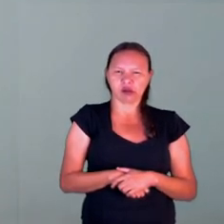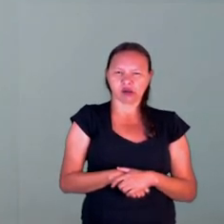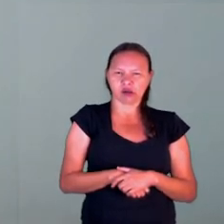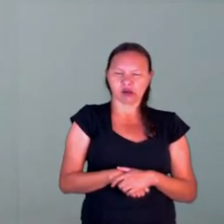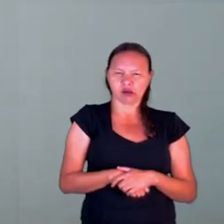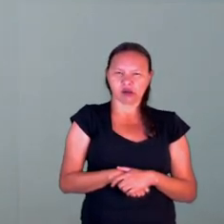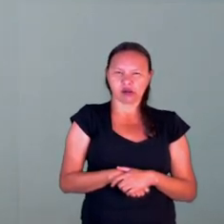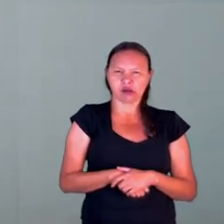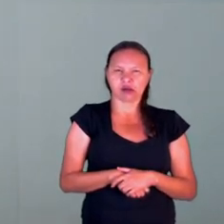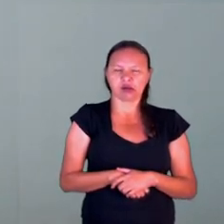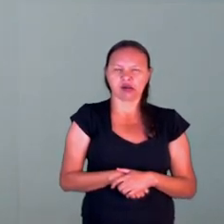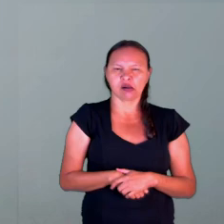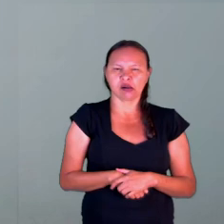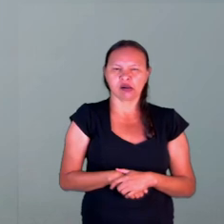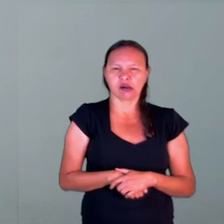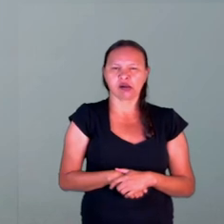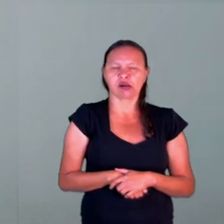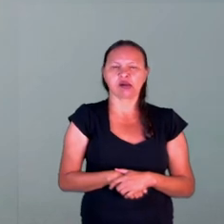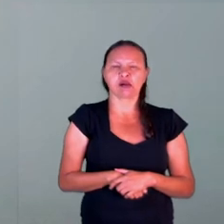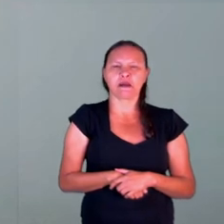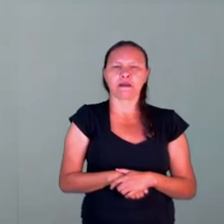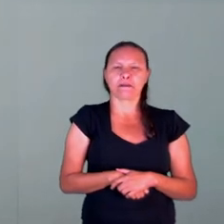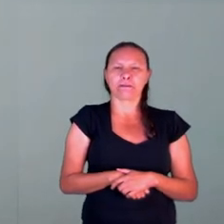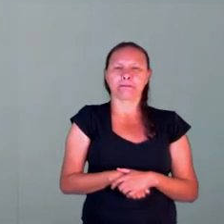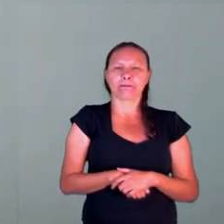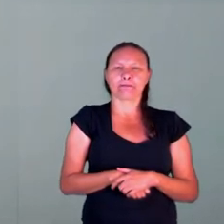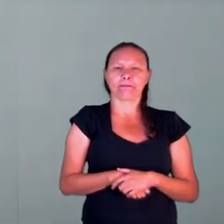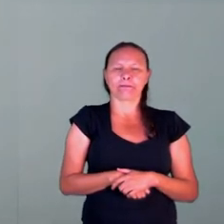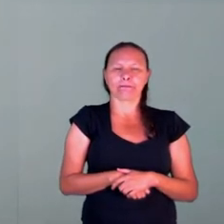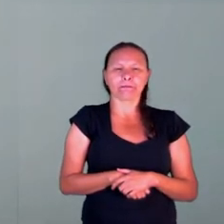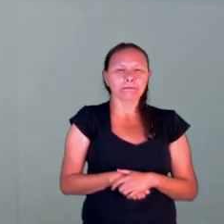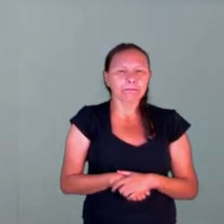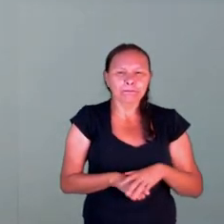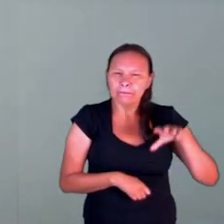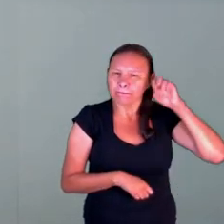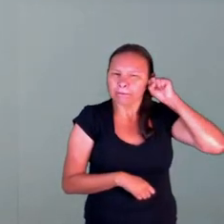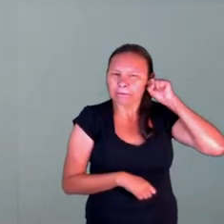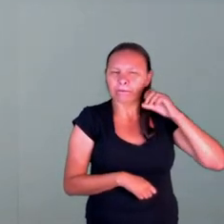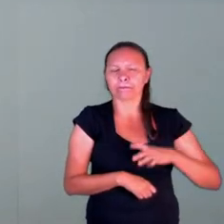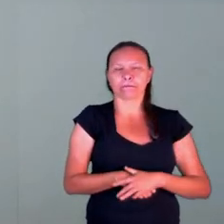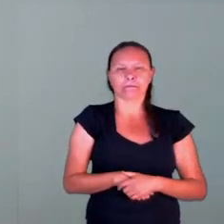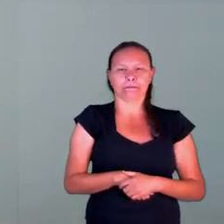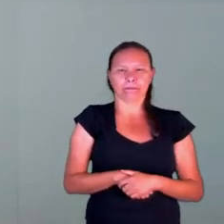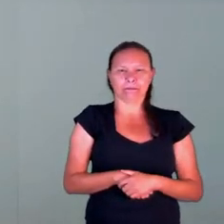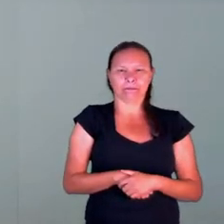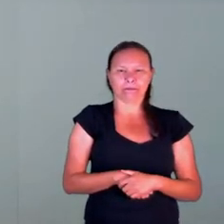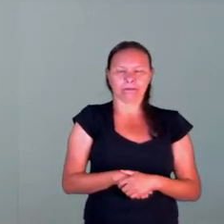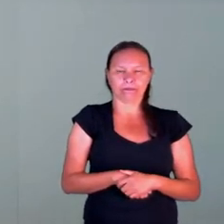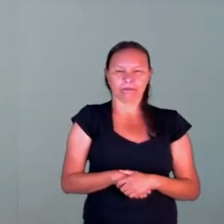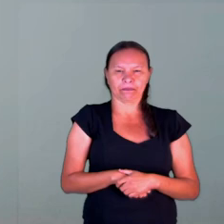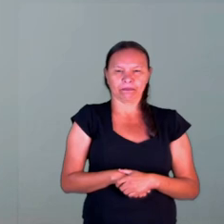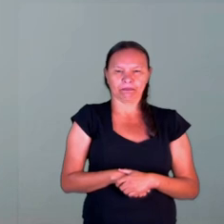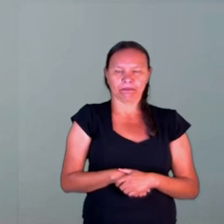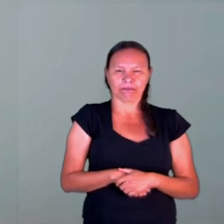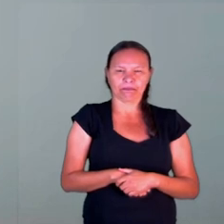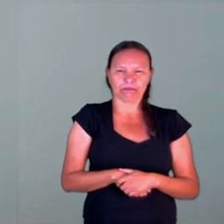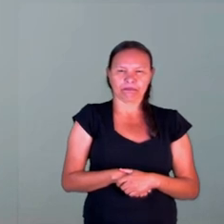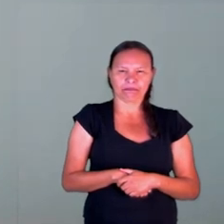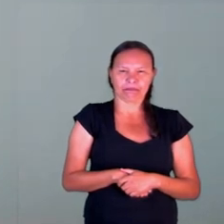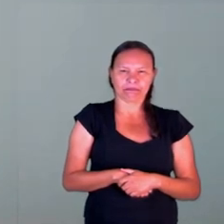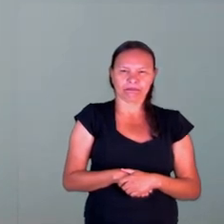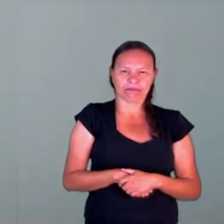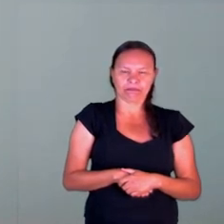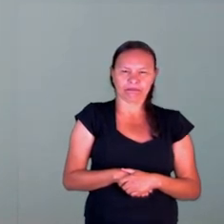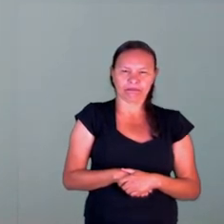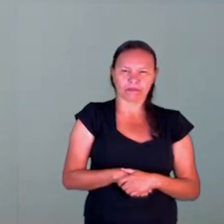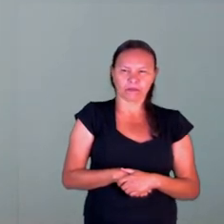aparecer a como é que fala o som mas eu vou tentar vamos lá ãã